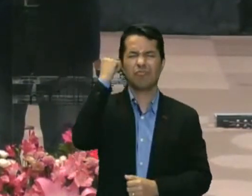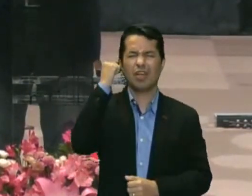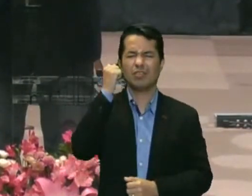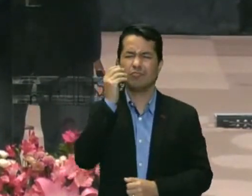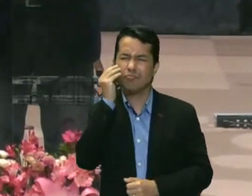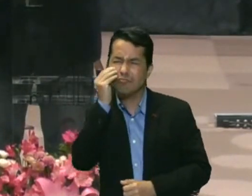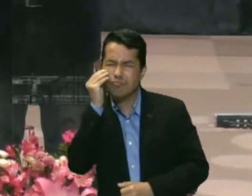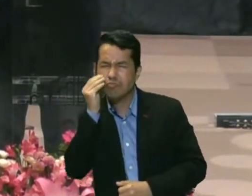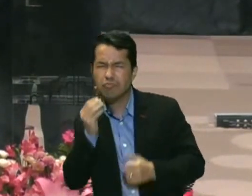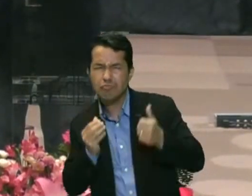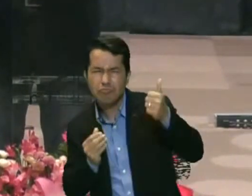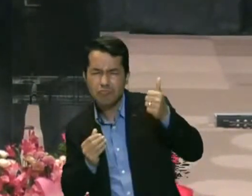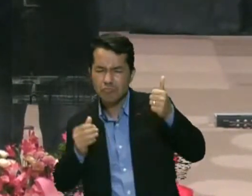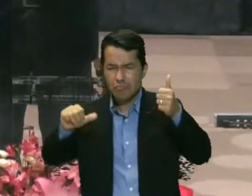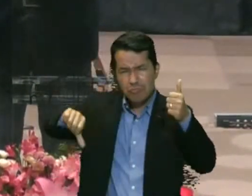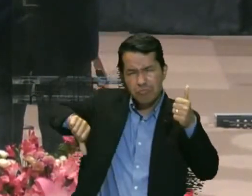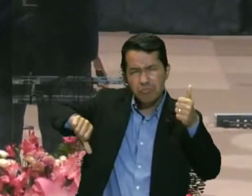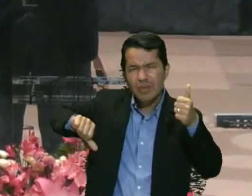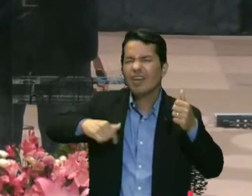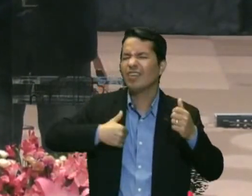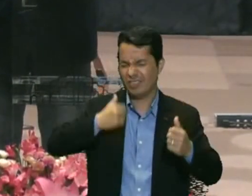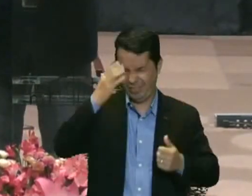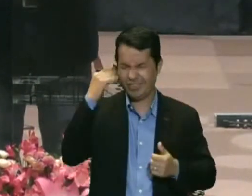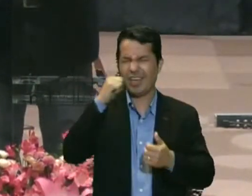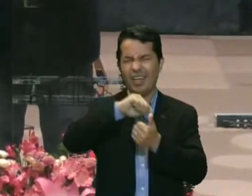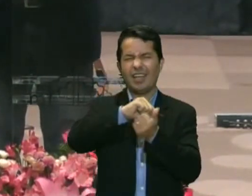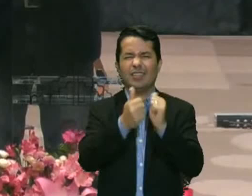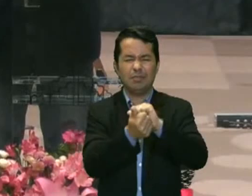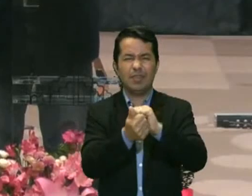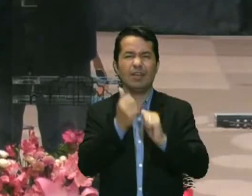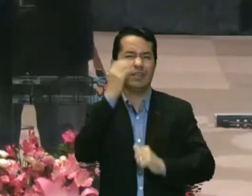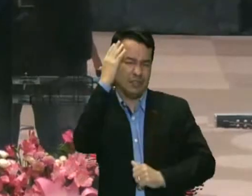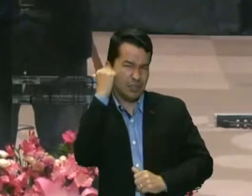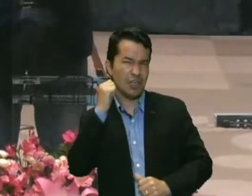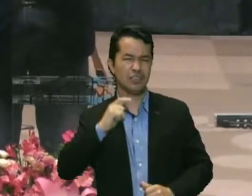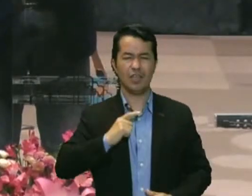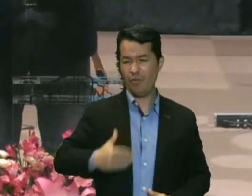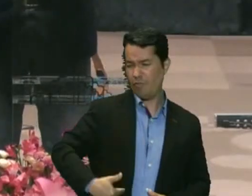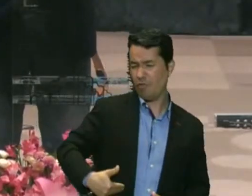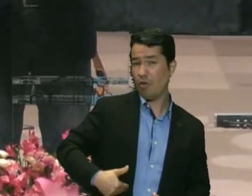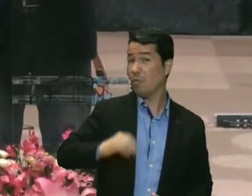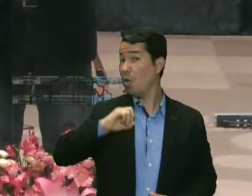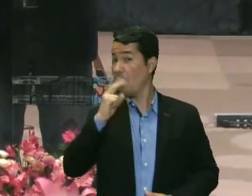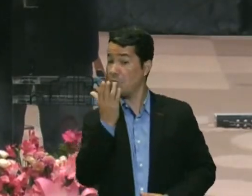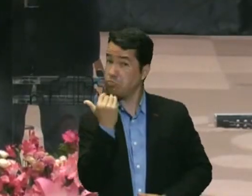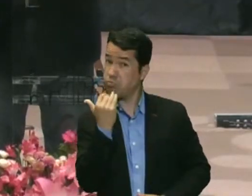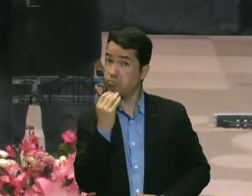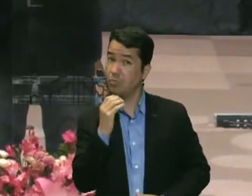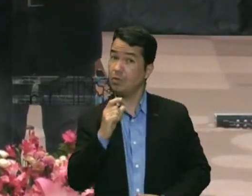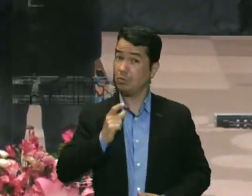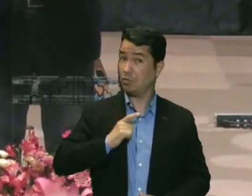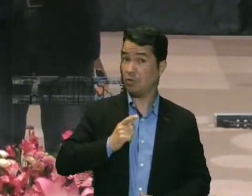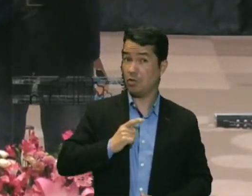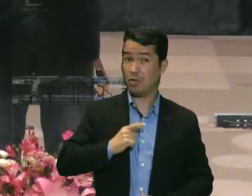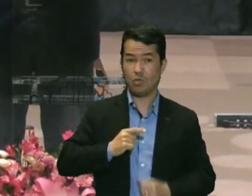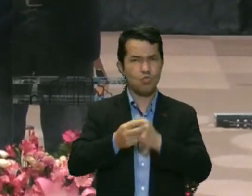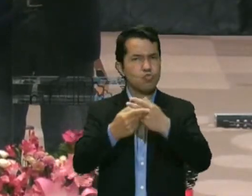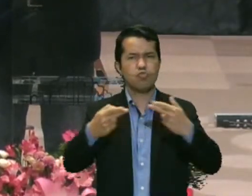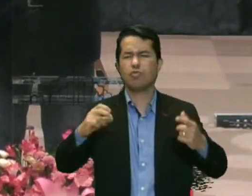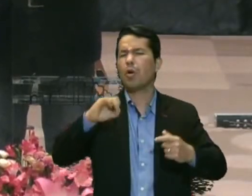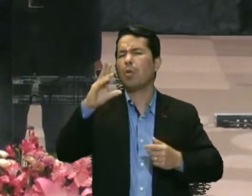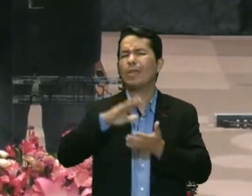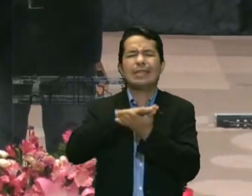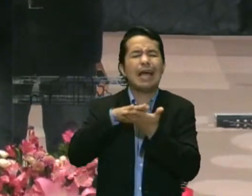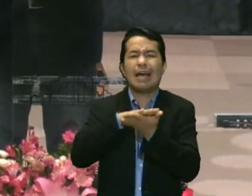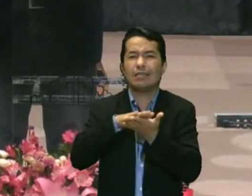coisas, tanto na fartura como na fome, tendo muito e enfrentando escassez, posso todas